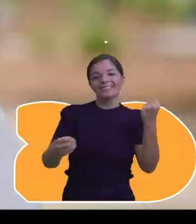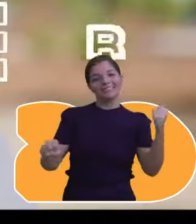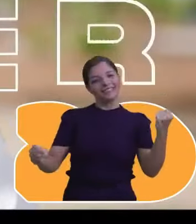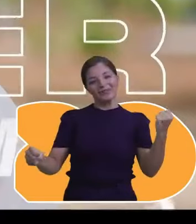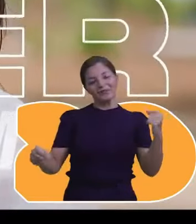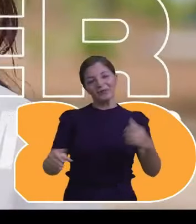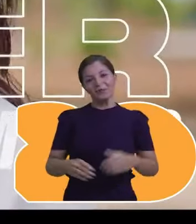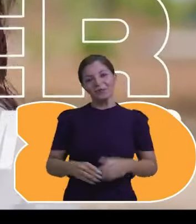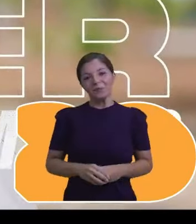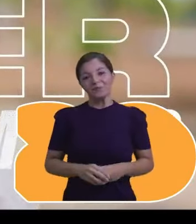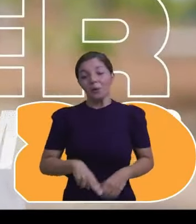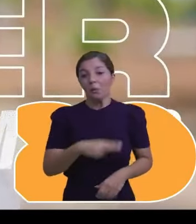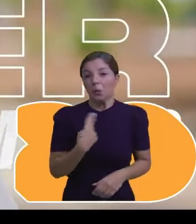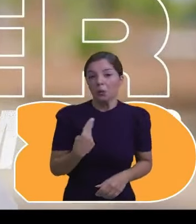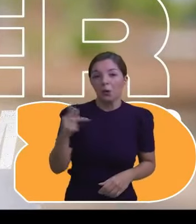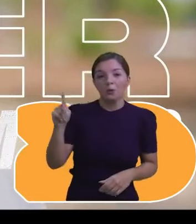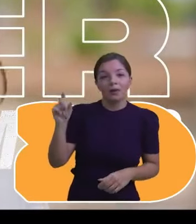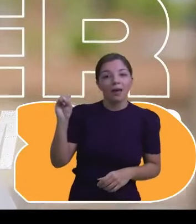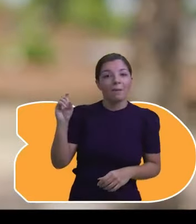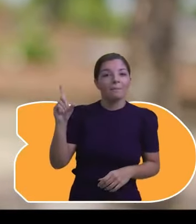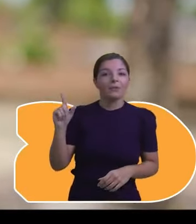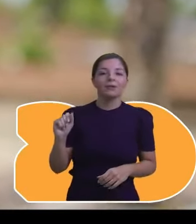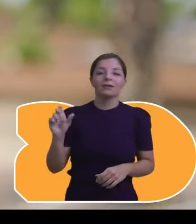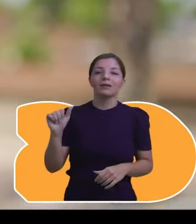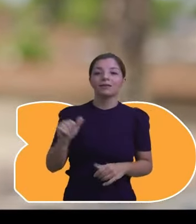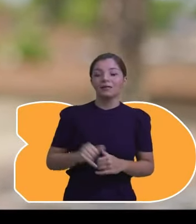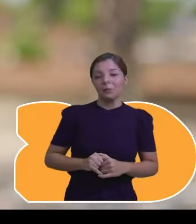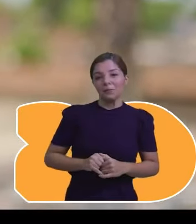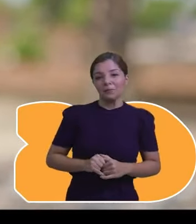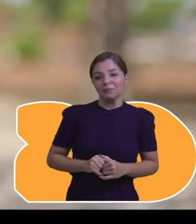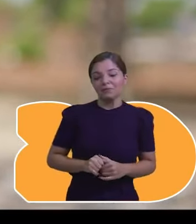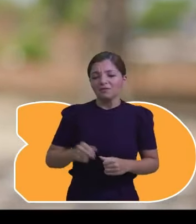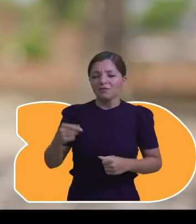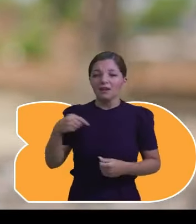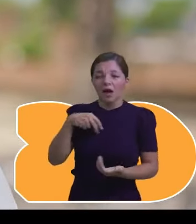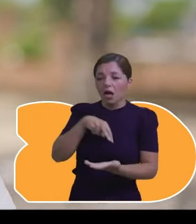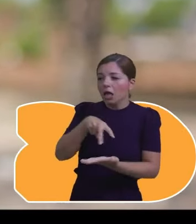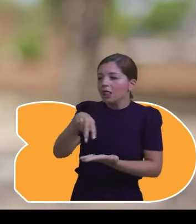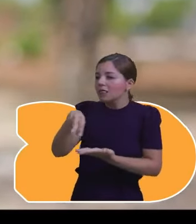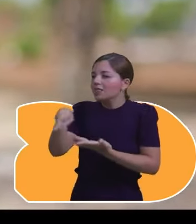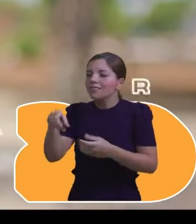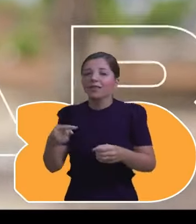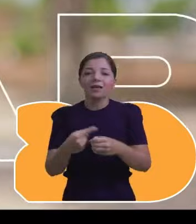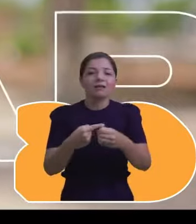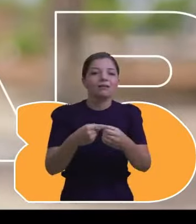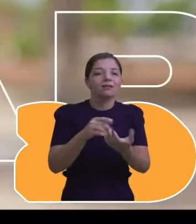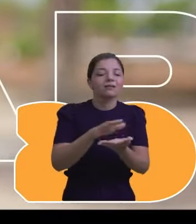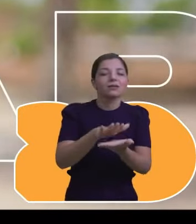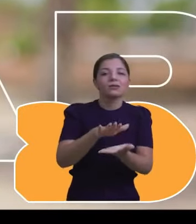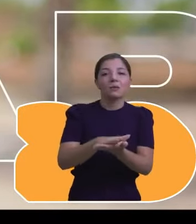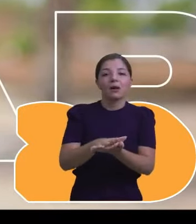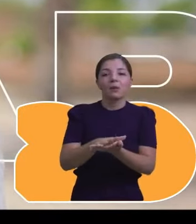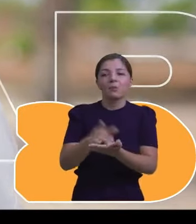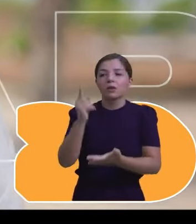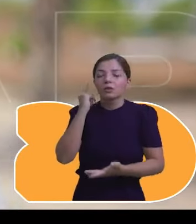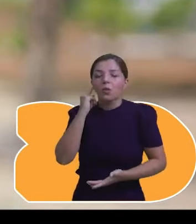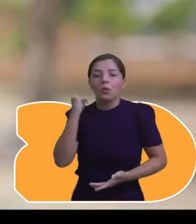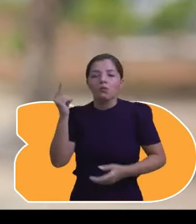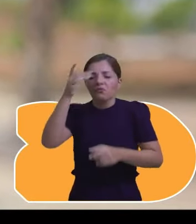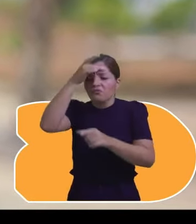vai crescer muito mais. Eu sou Poliana Siqueira Campos. Andei Palmas inteira com Eduardo para ouvir e cuidar das